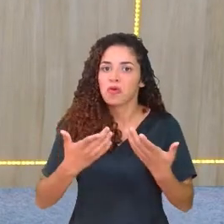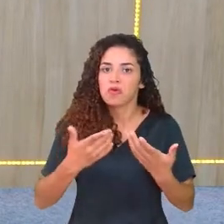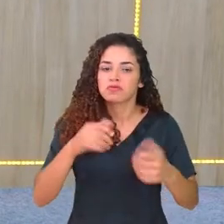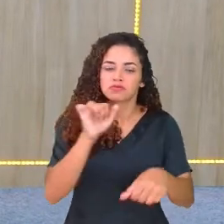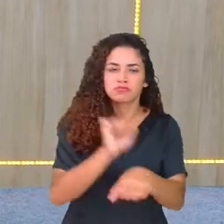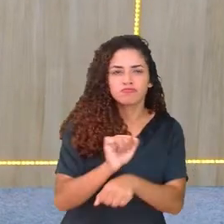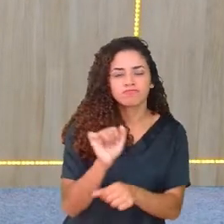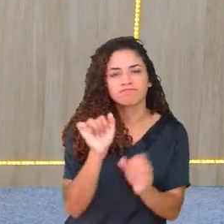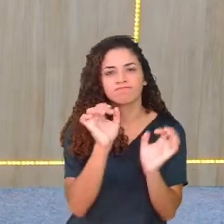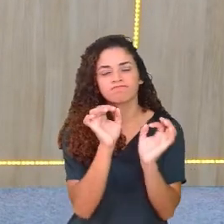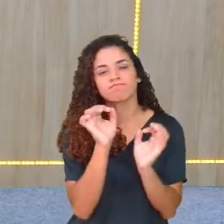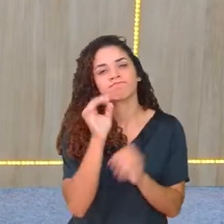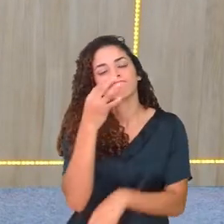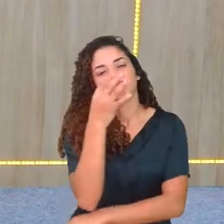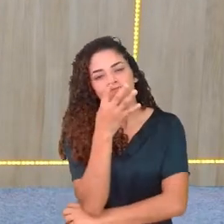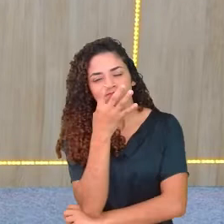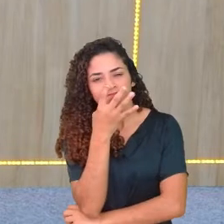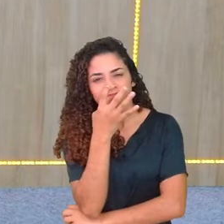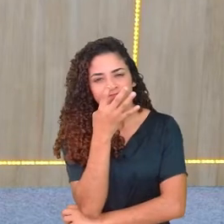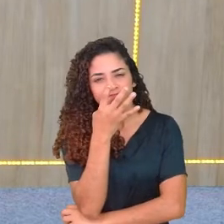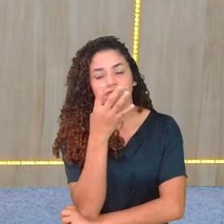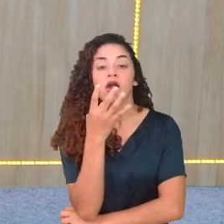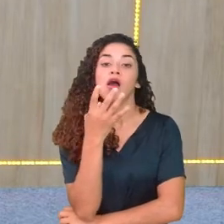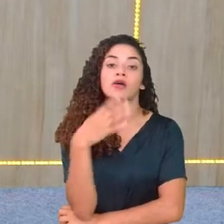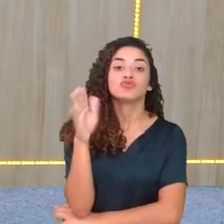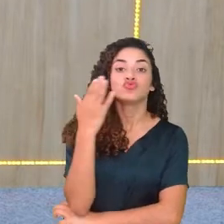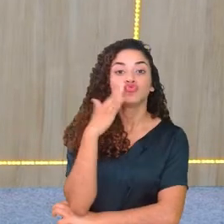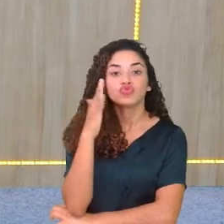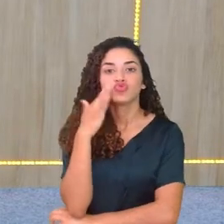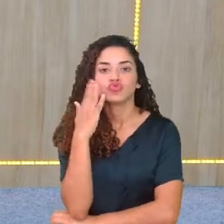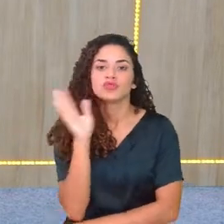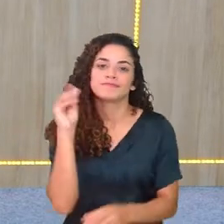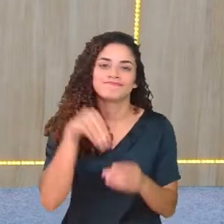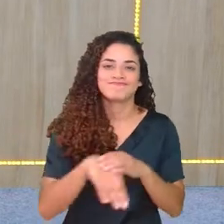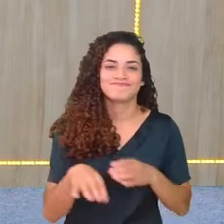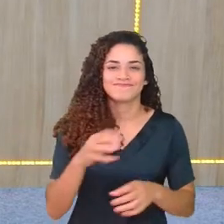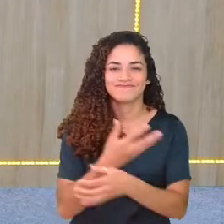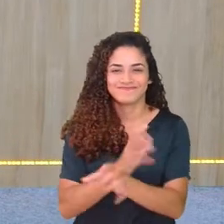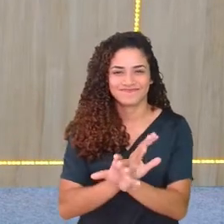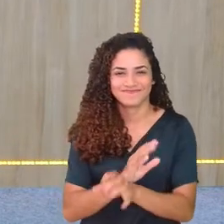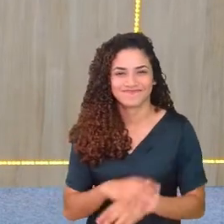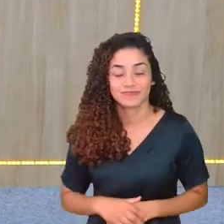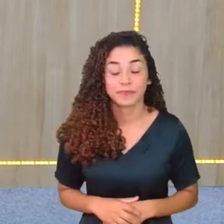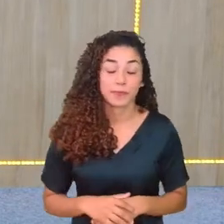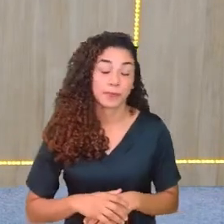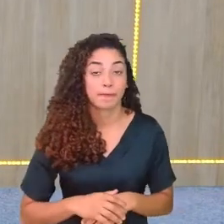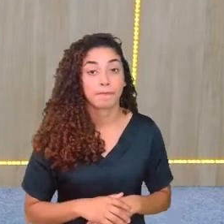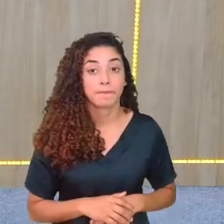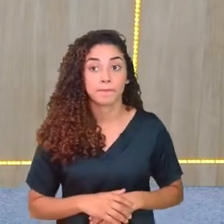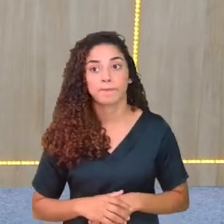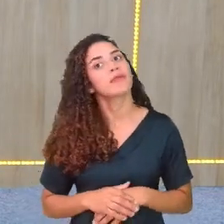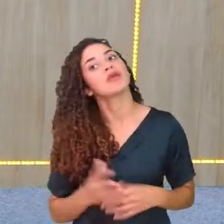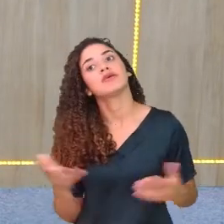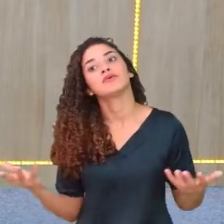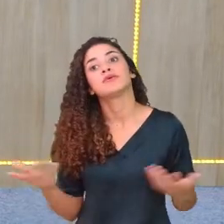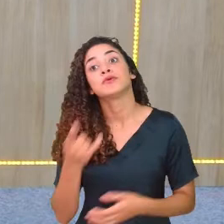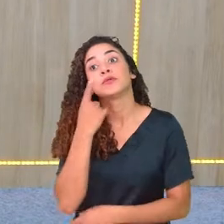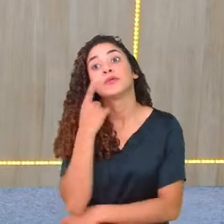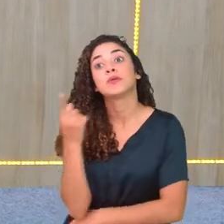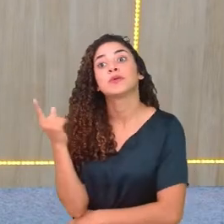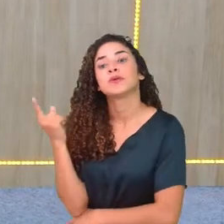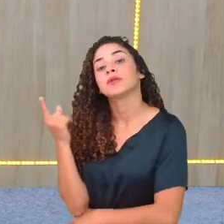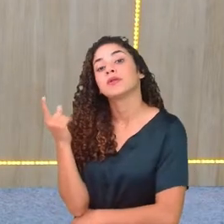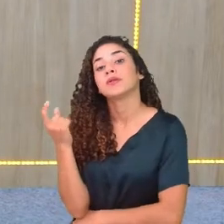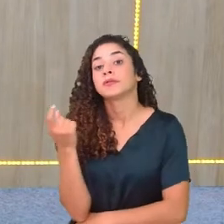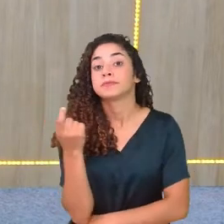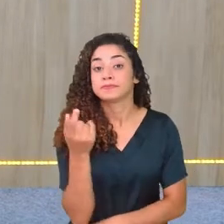para observar e ver essas curiosidades que compõem aí o nosso corpo. E o que é que nós temos agora? Vamos lá?